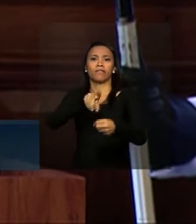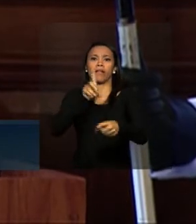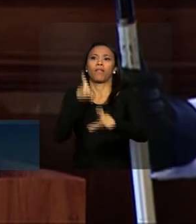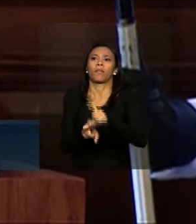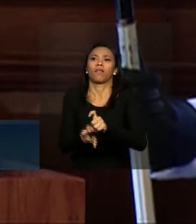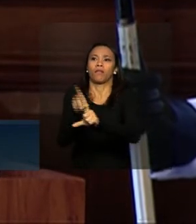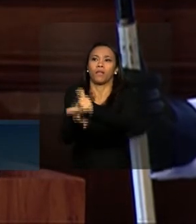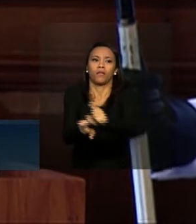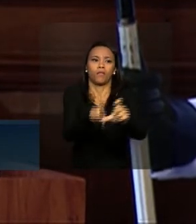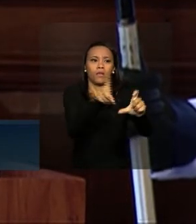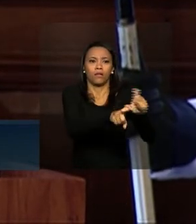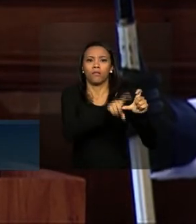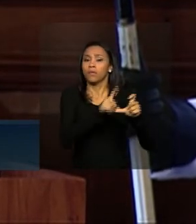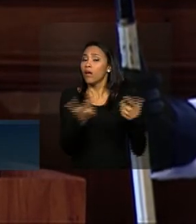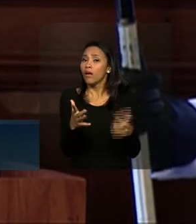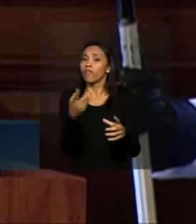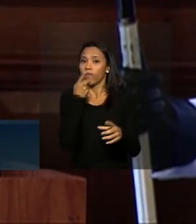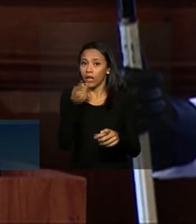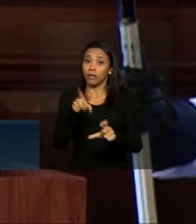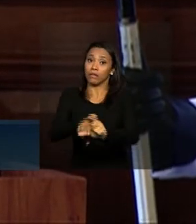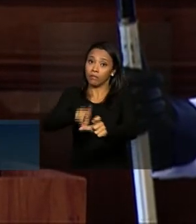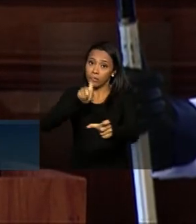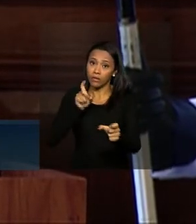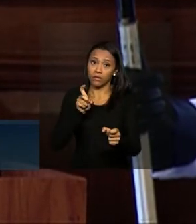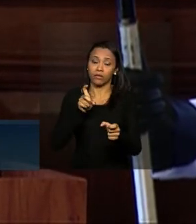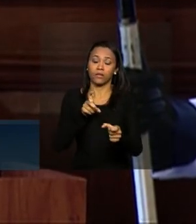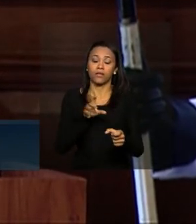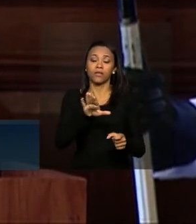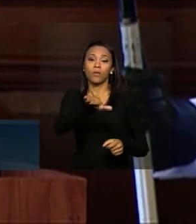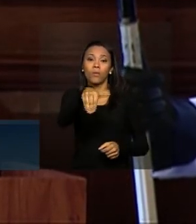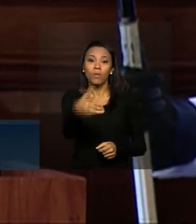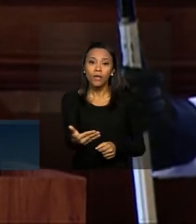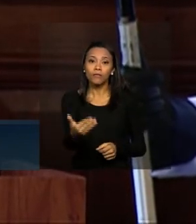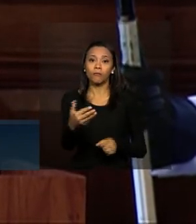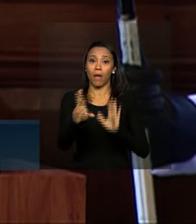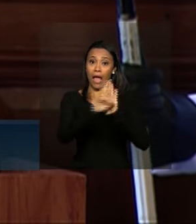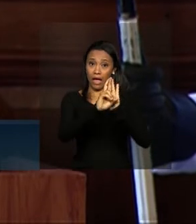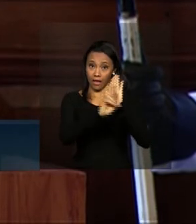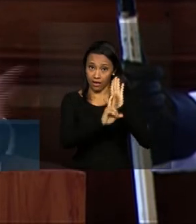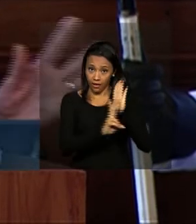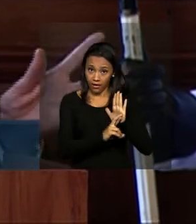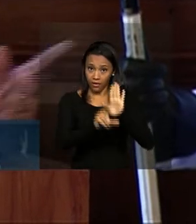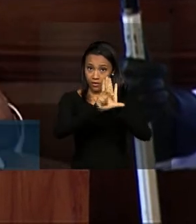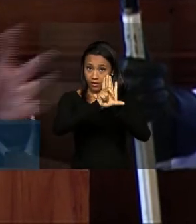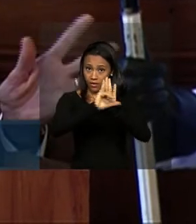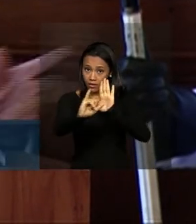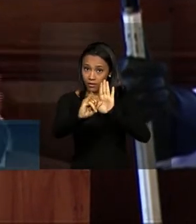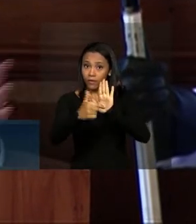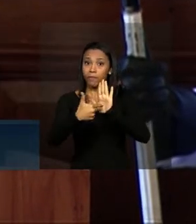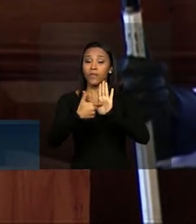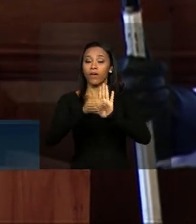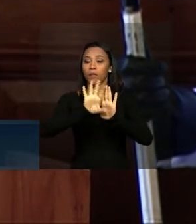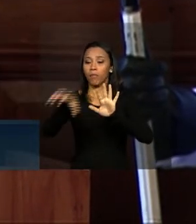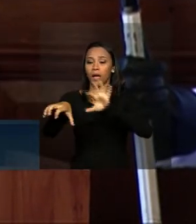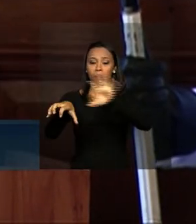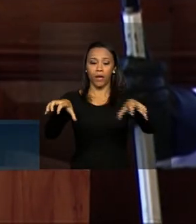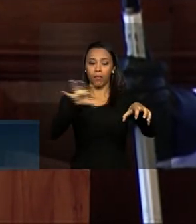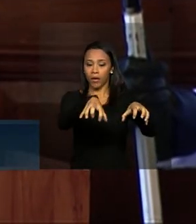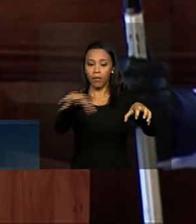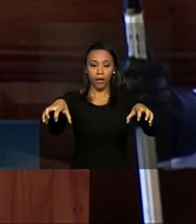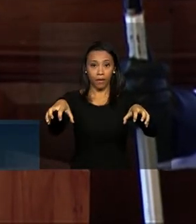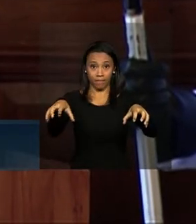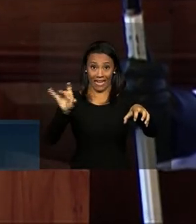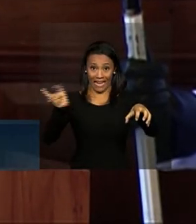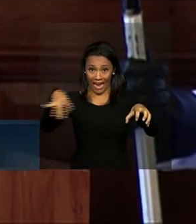não é? Quando, na verdade, a regra constitucional estabelecedora da repartição de poderes é uma